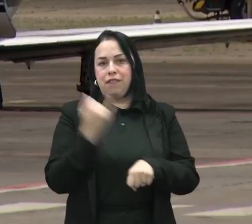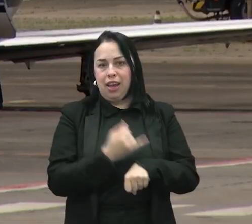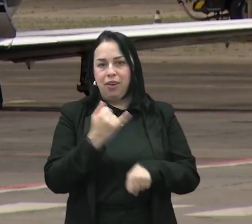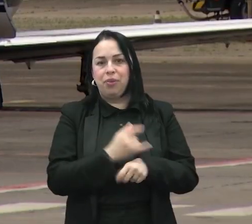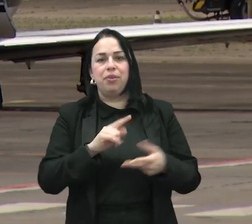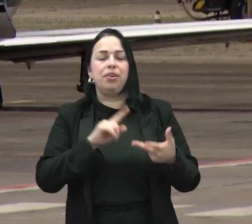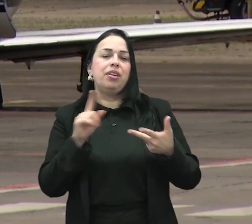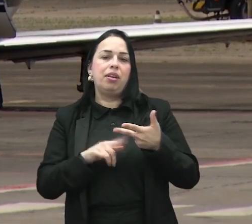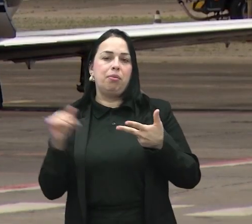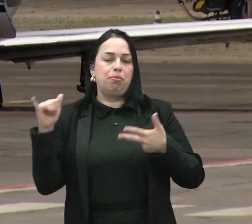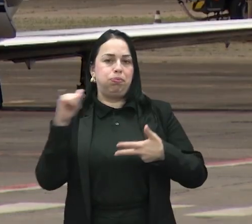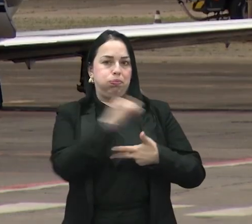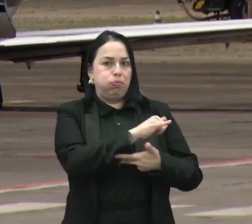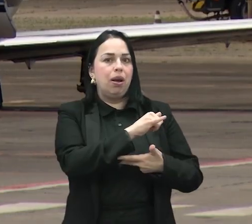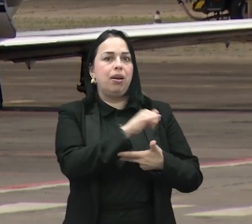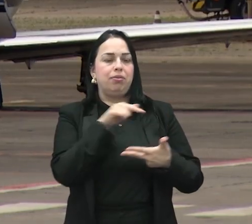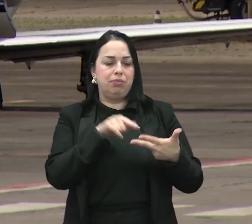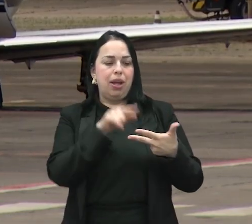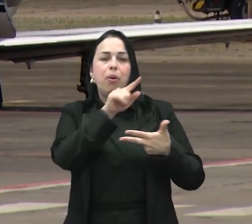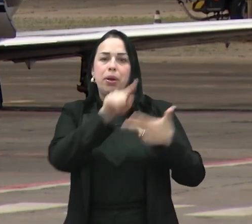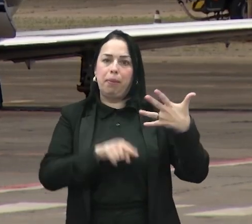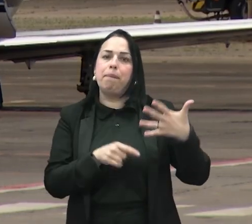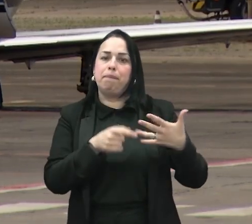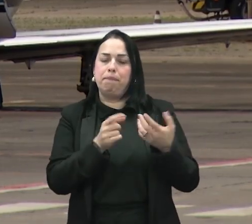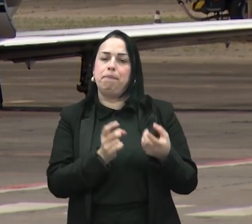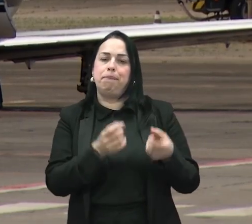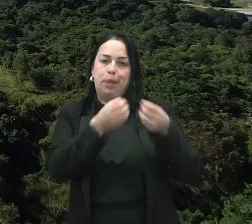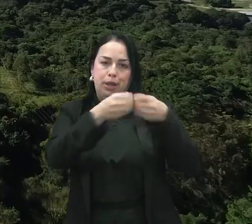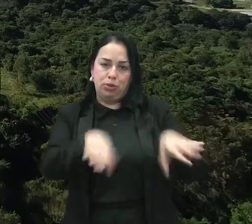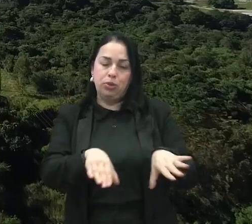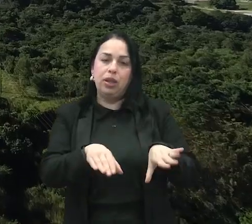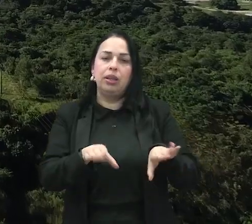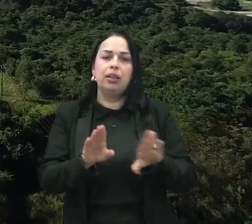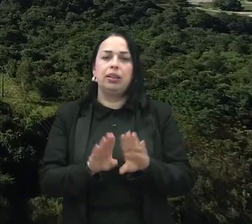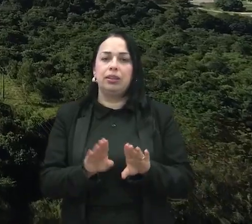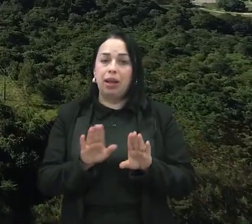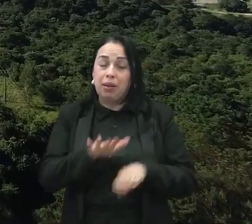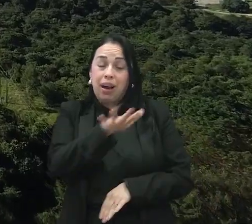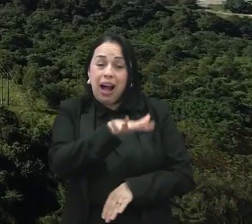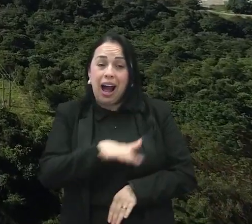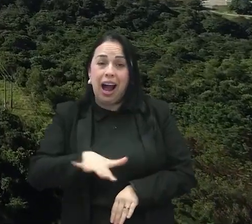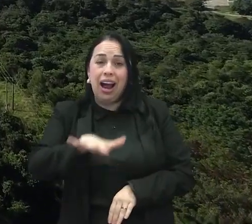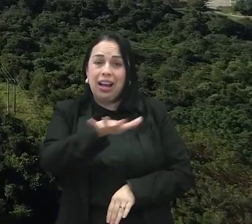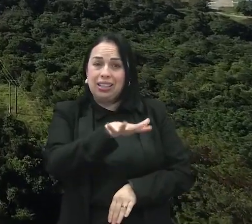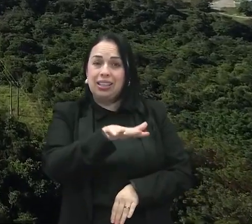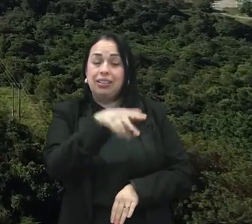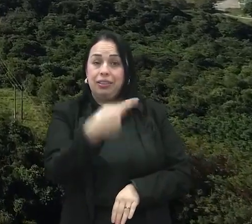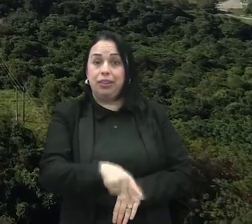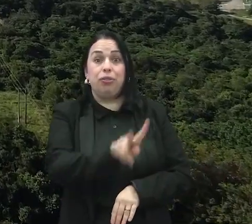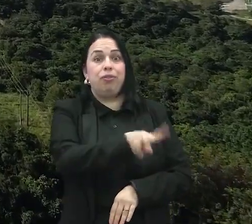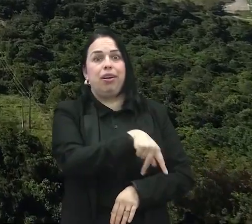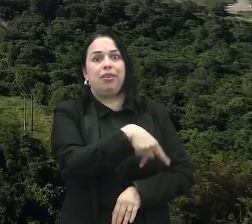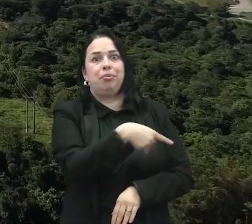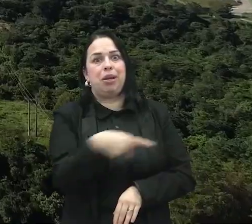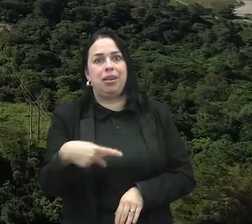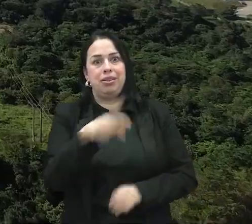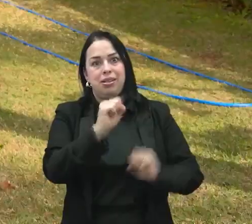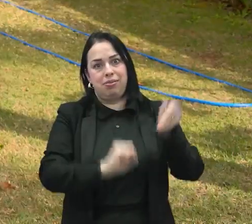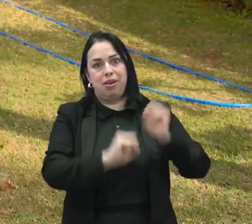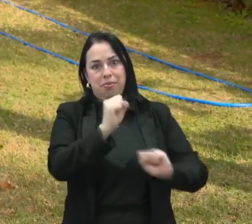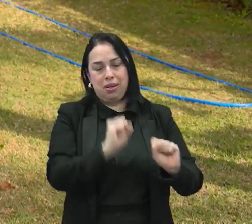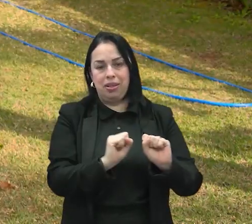e aeronaves são alguns dos principais afetados. Todos eles com forte presença no eixo do Vale do